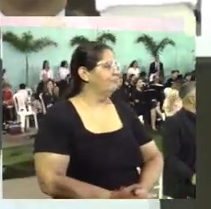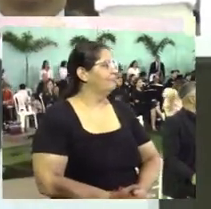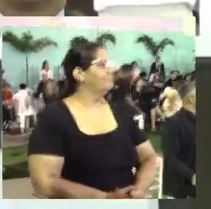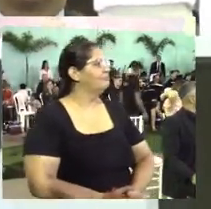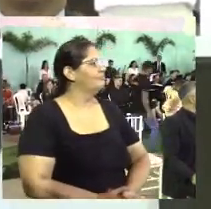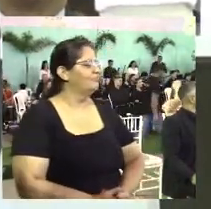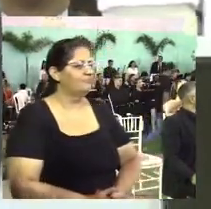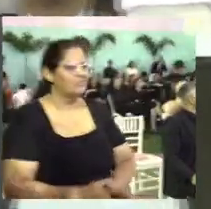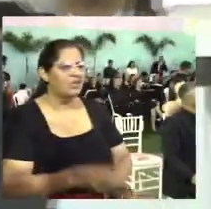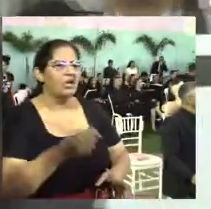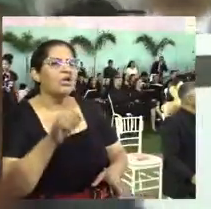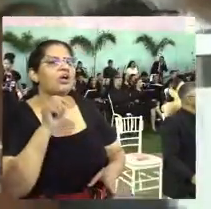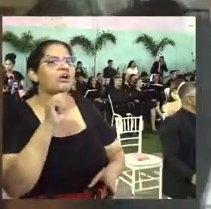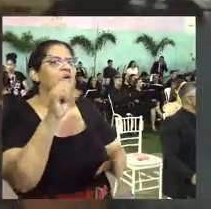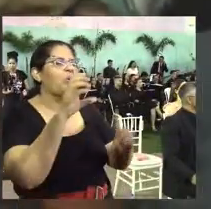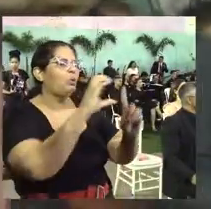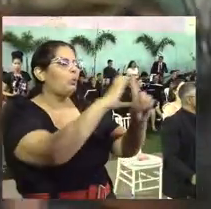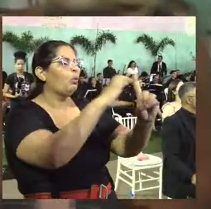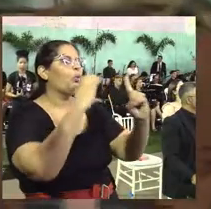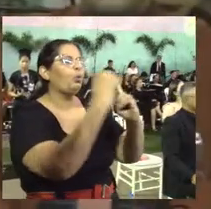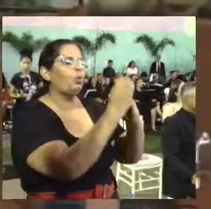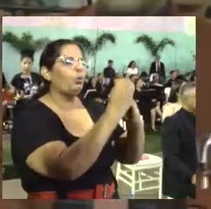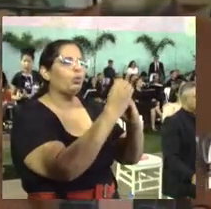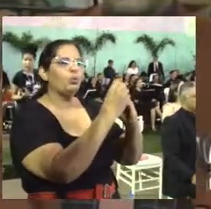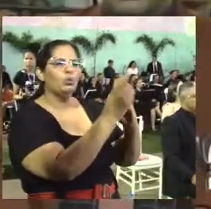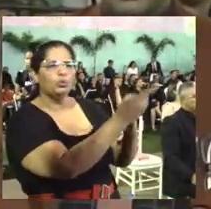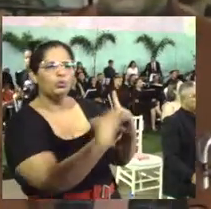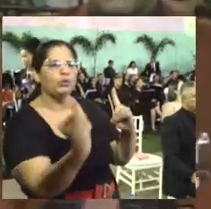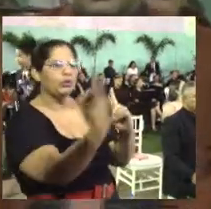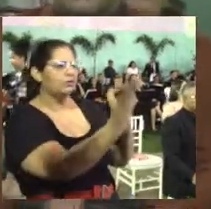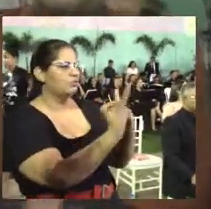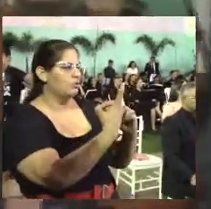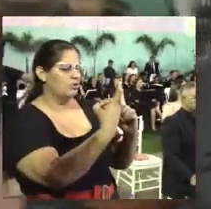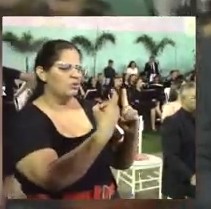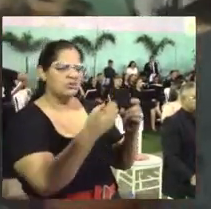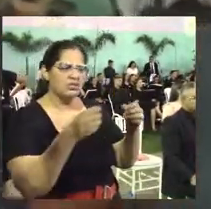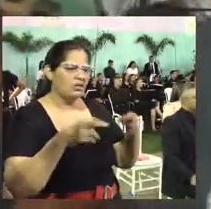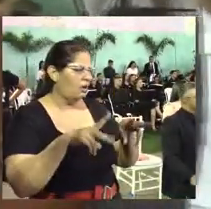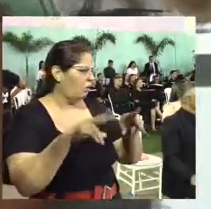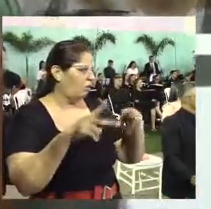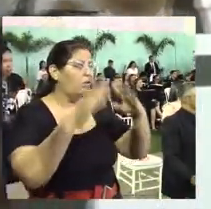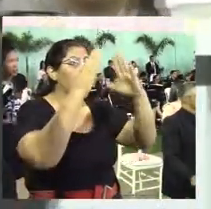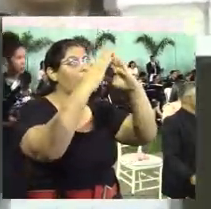Você quer um culto público você pode adorar como se fosse lá na tua igreja